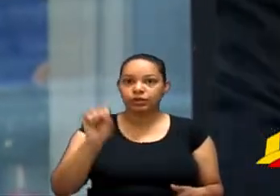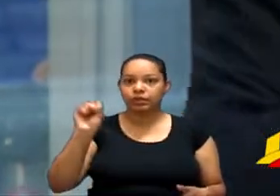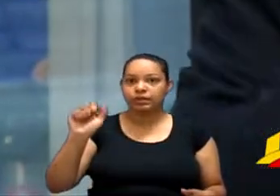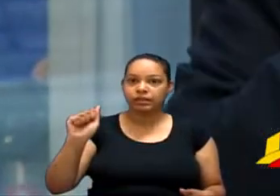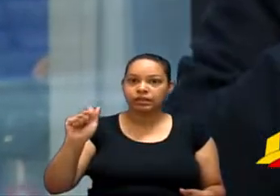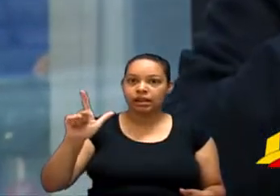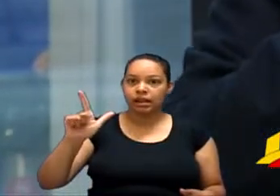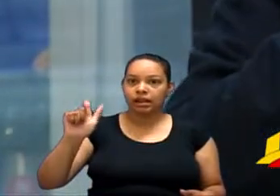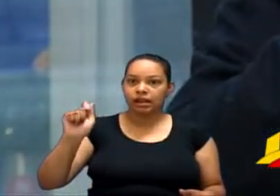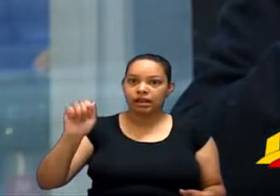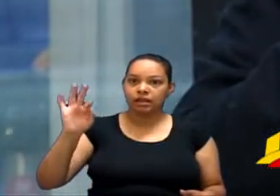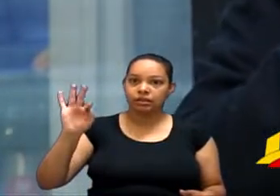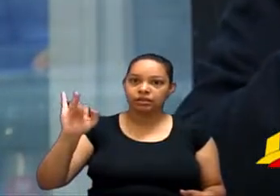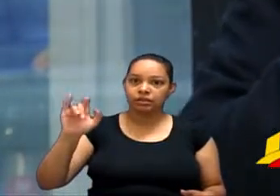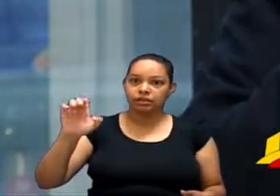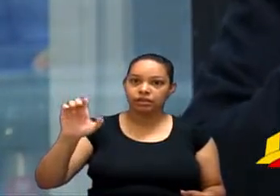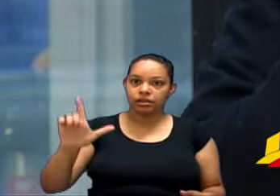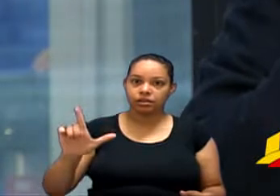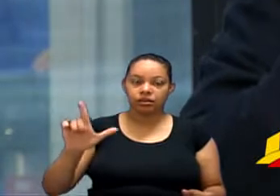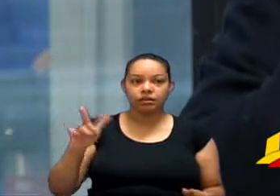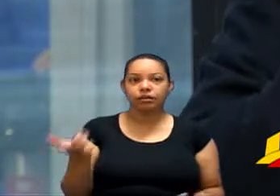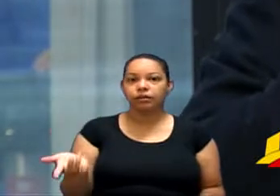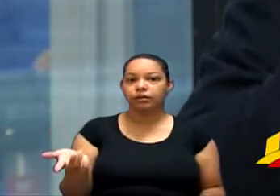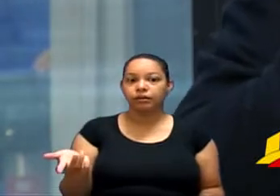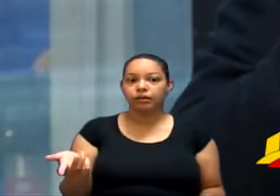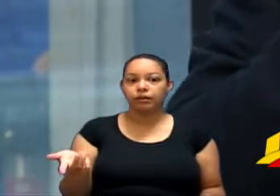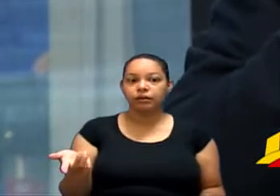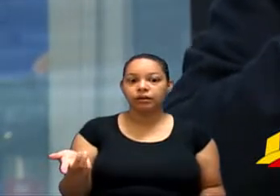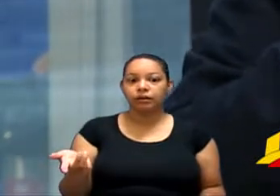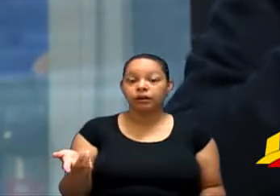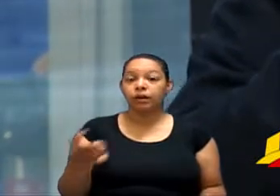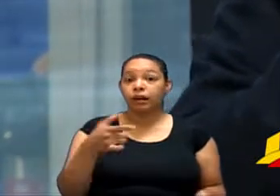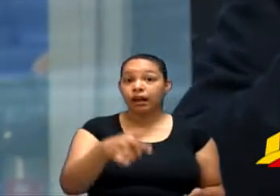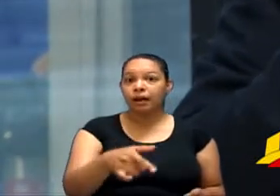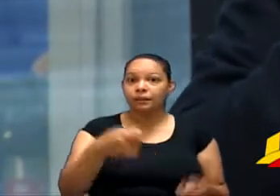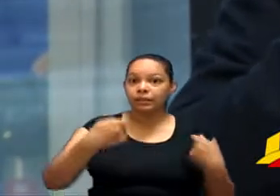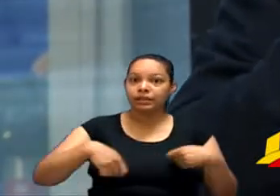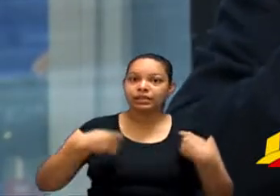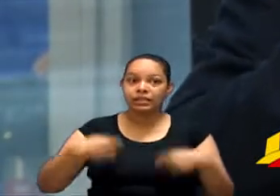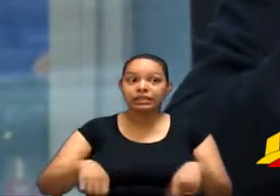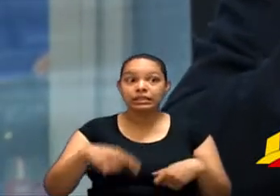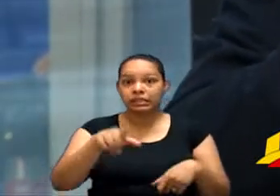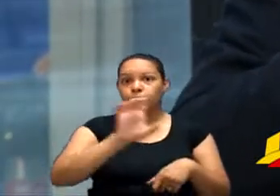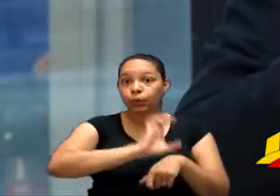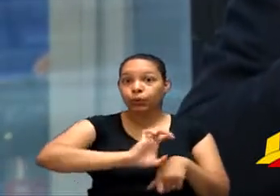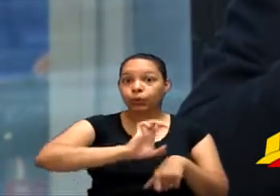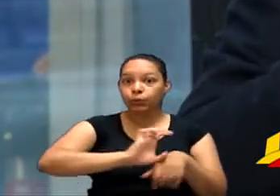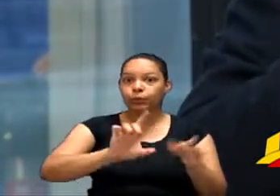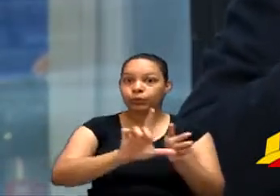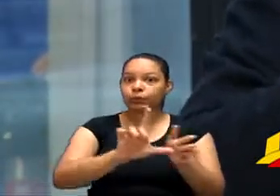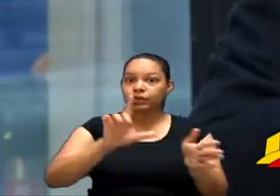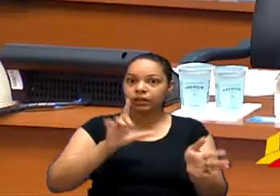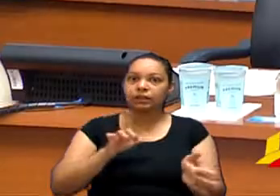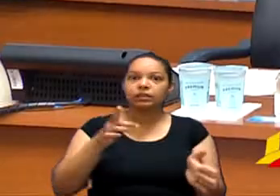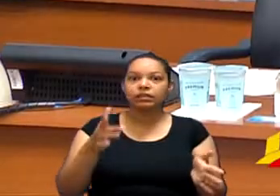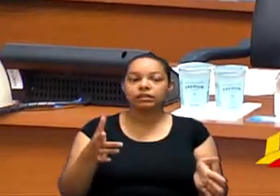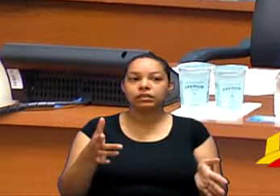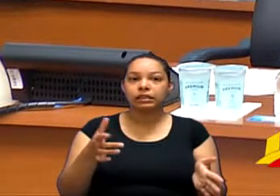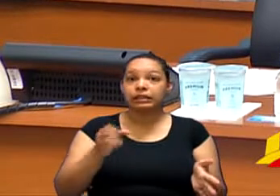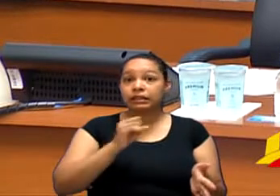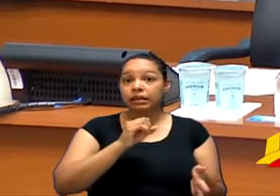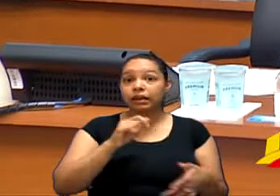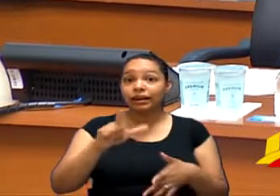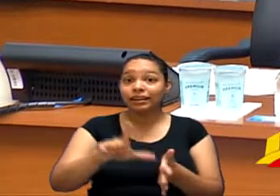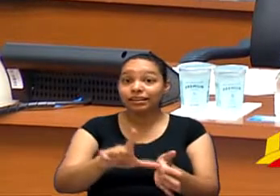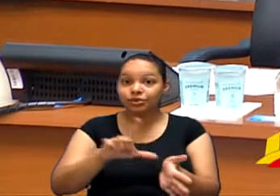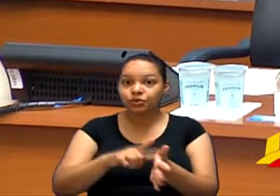vereadora Fernanda e todos os nossos professores não se forma médico não se formam enfermeiro se forma um profissional nenhum mas todos nós de qualquer profissão